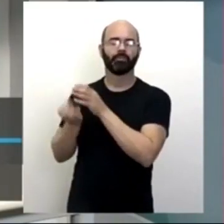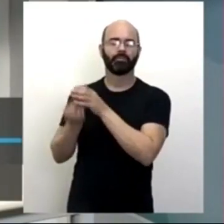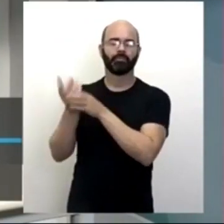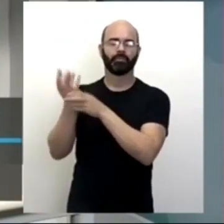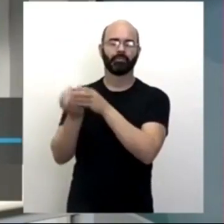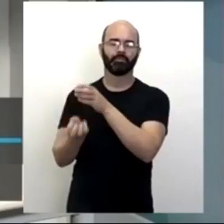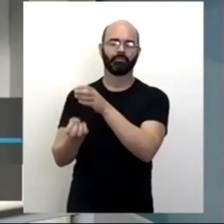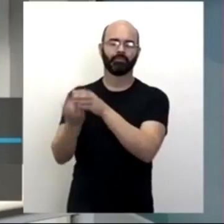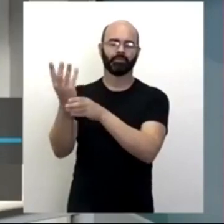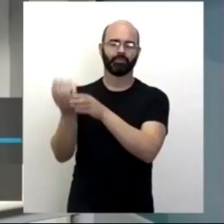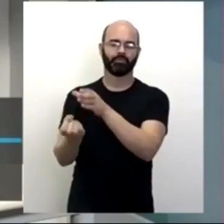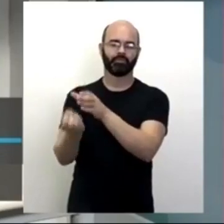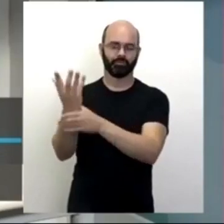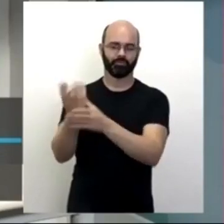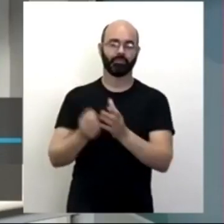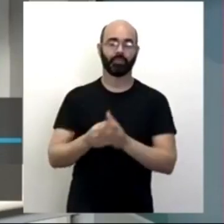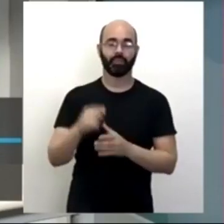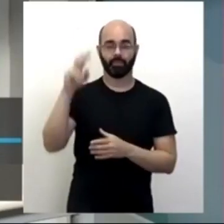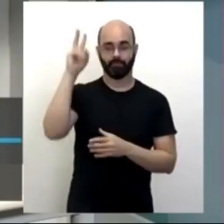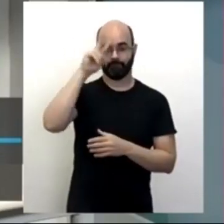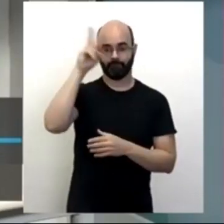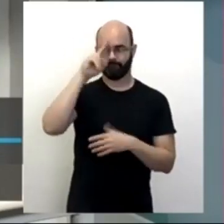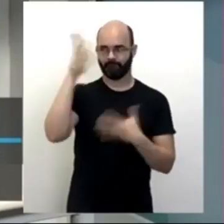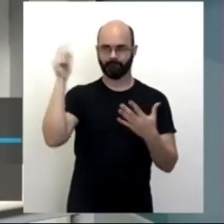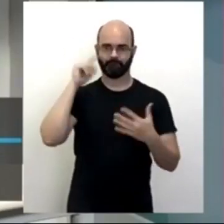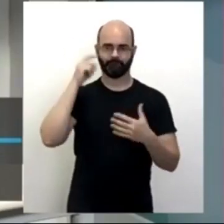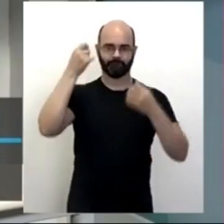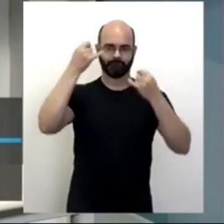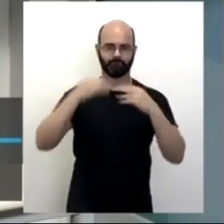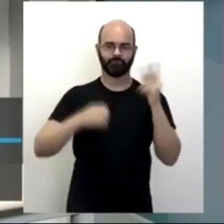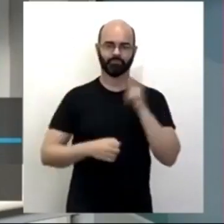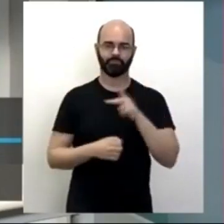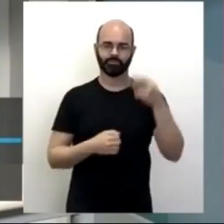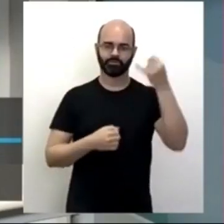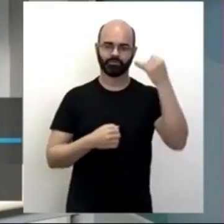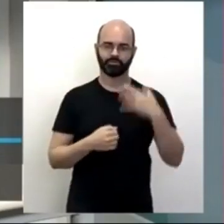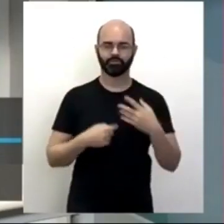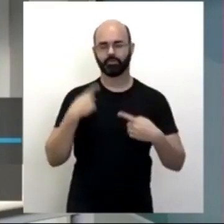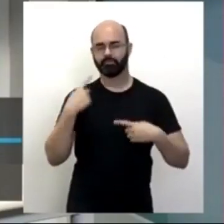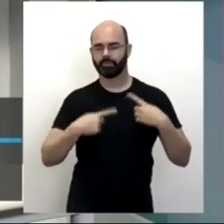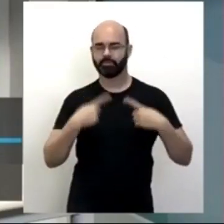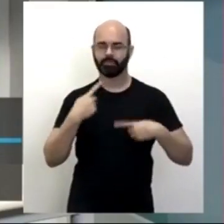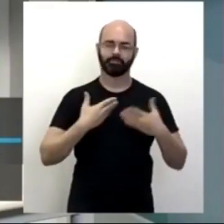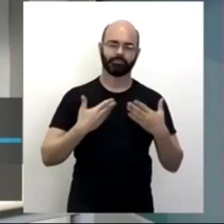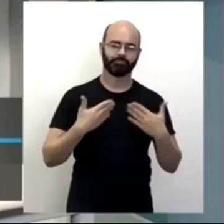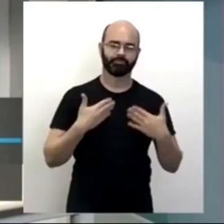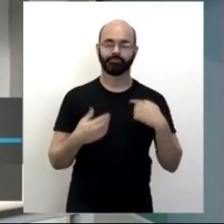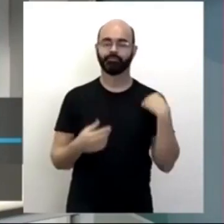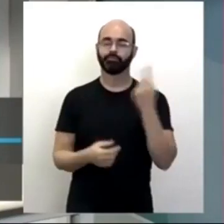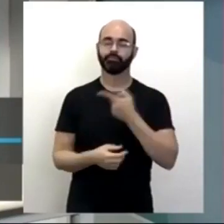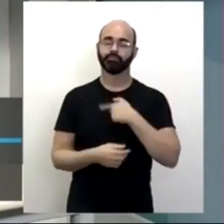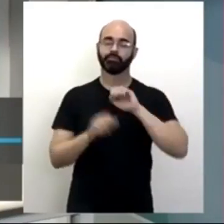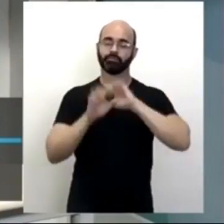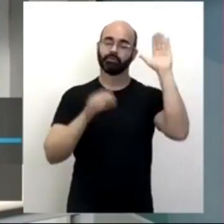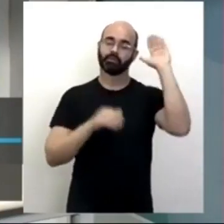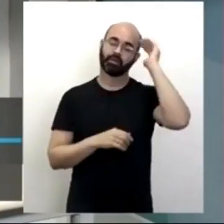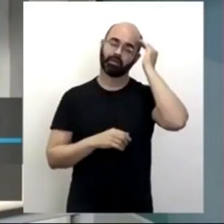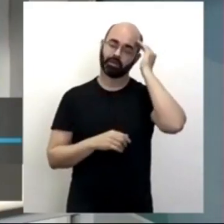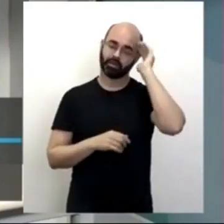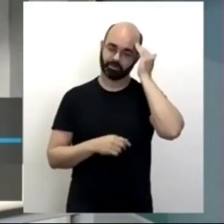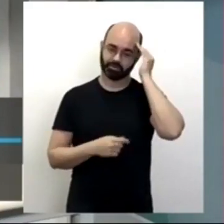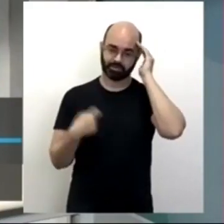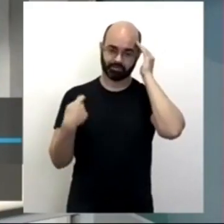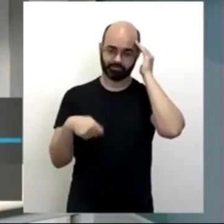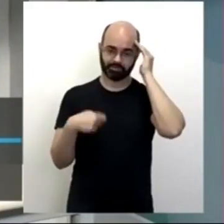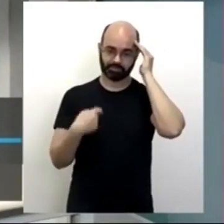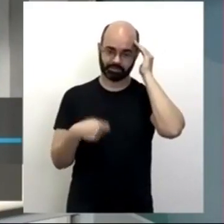como a proposta da aula do professor Alcides está aqui discutindo, permite com que a gente entenda que a ideia, né,